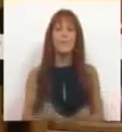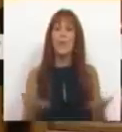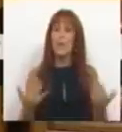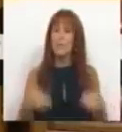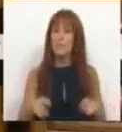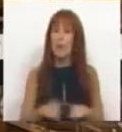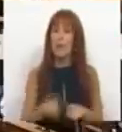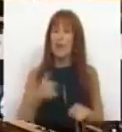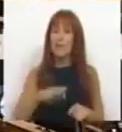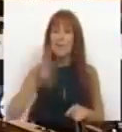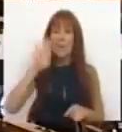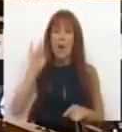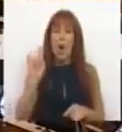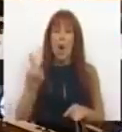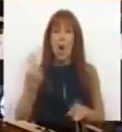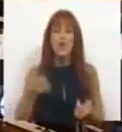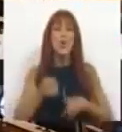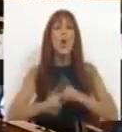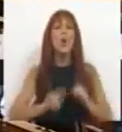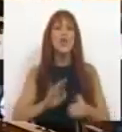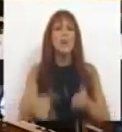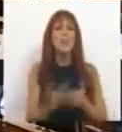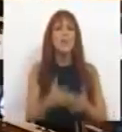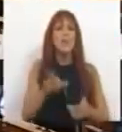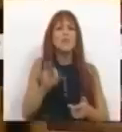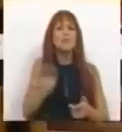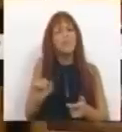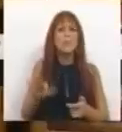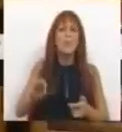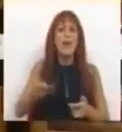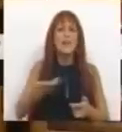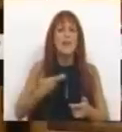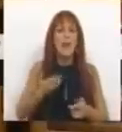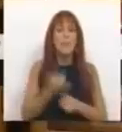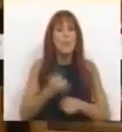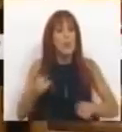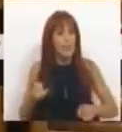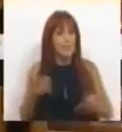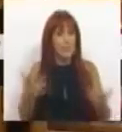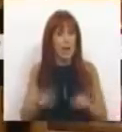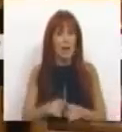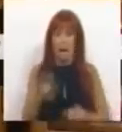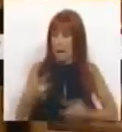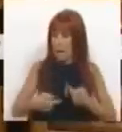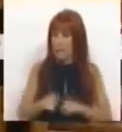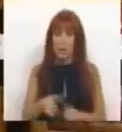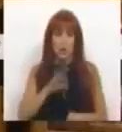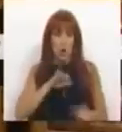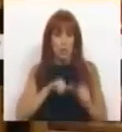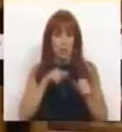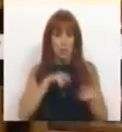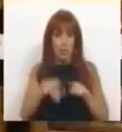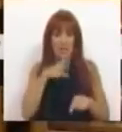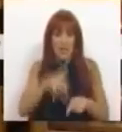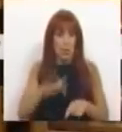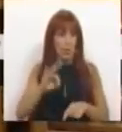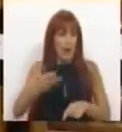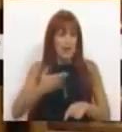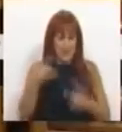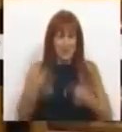Mas queríamos saber, de facto, quais são as propostas do PSD, porque, avaliado o seu deputado aqui disse, o